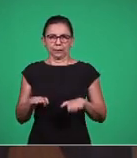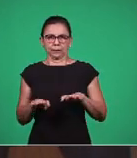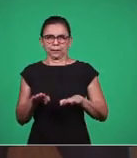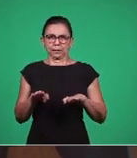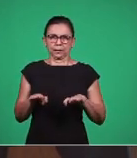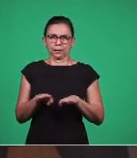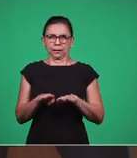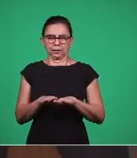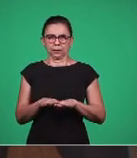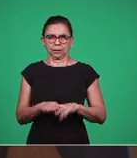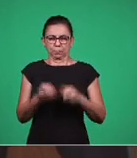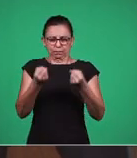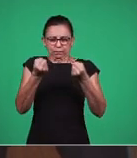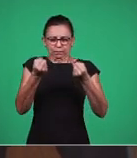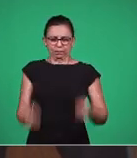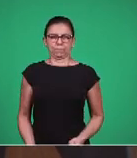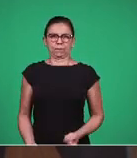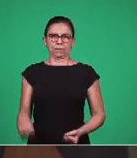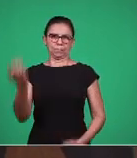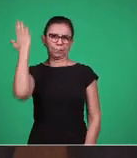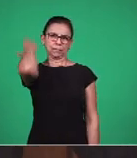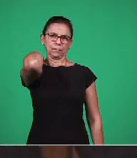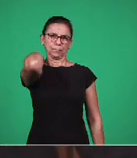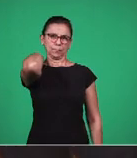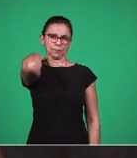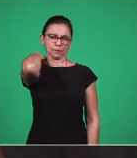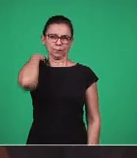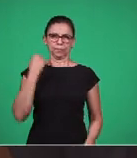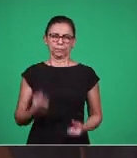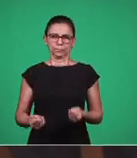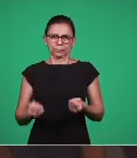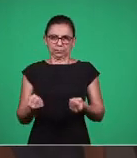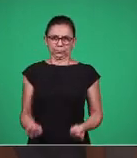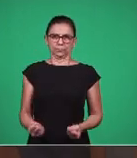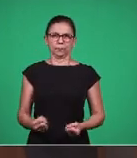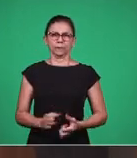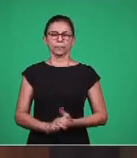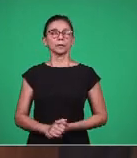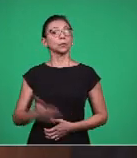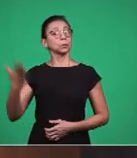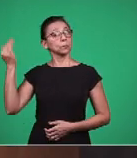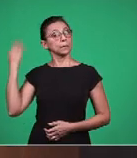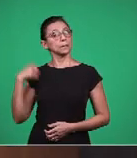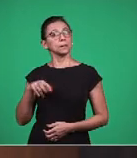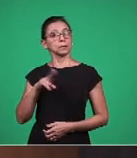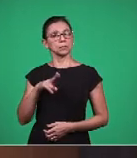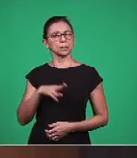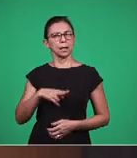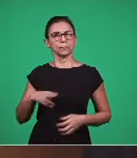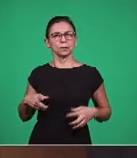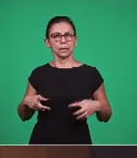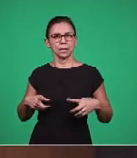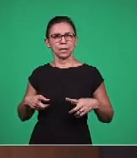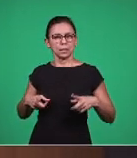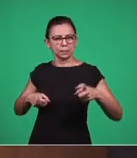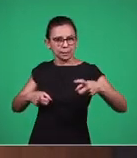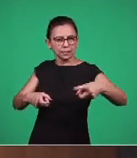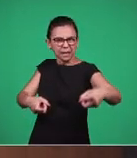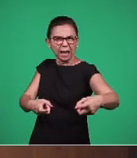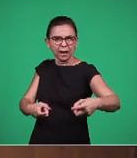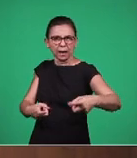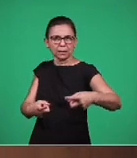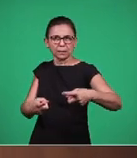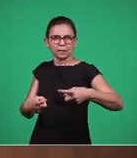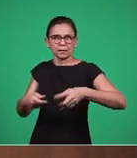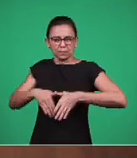lugar só. E isso, no passado, eles usavam para as lutas, para as batalhas, eles usavam